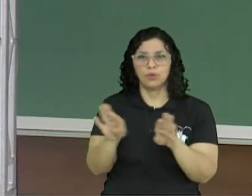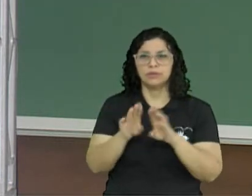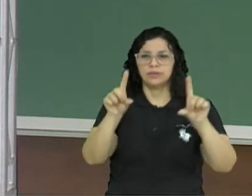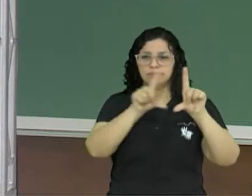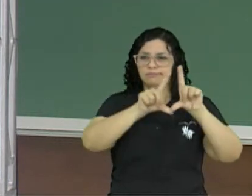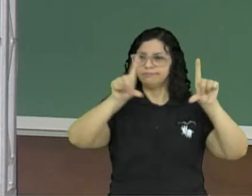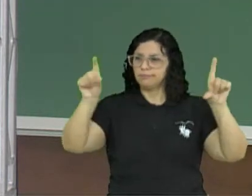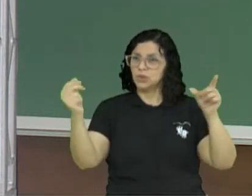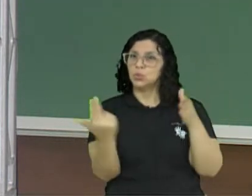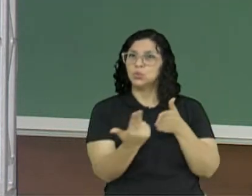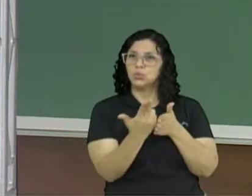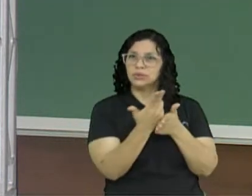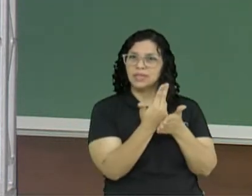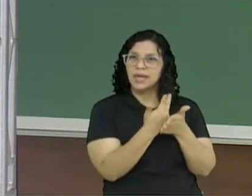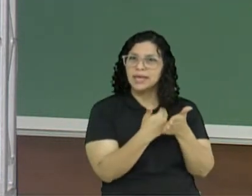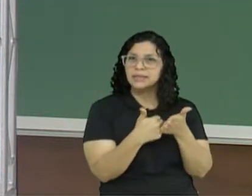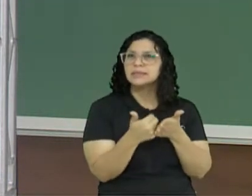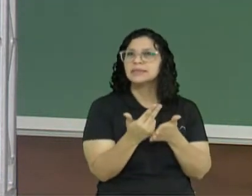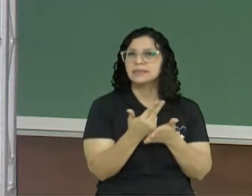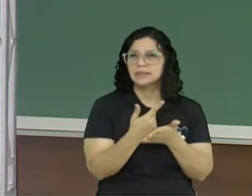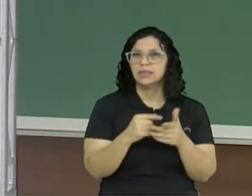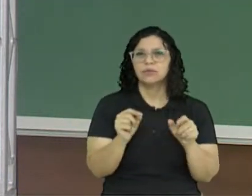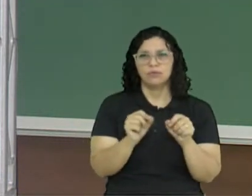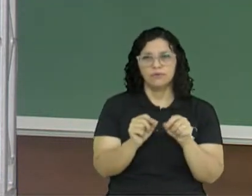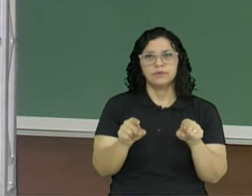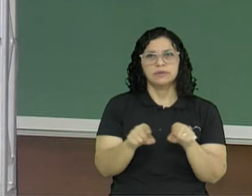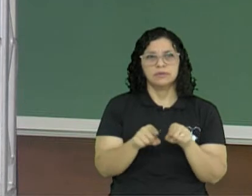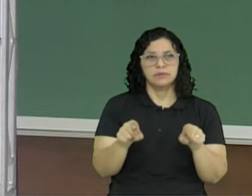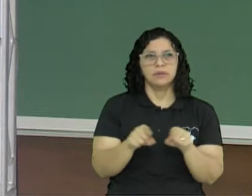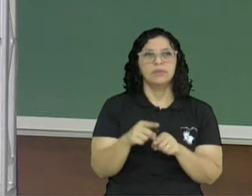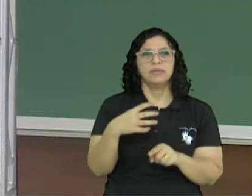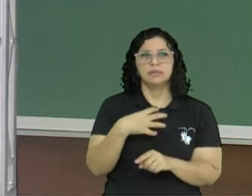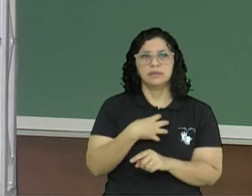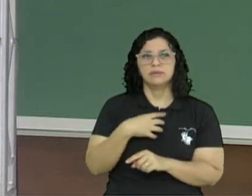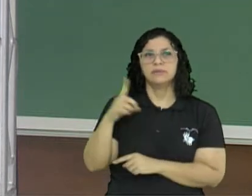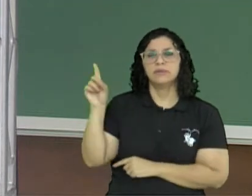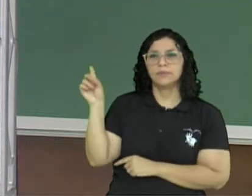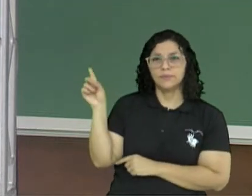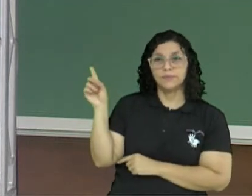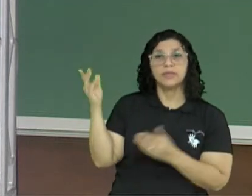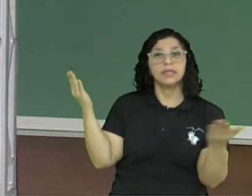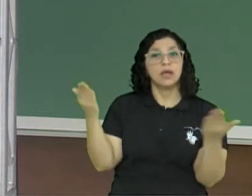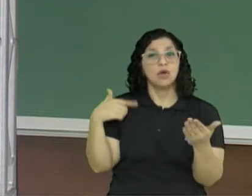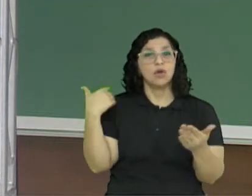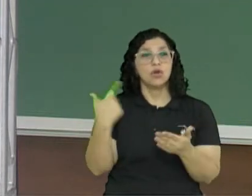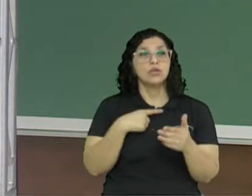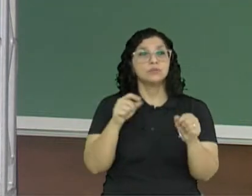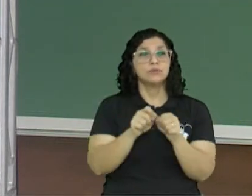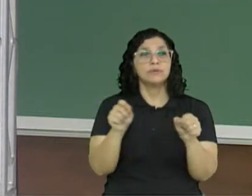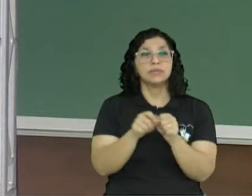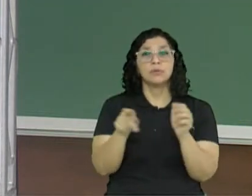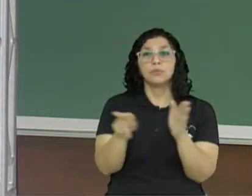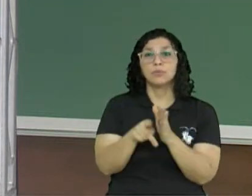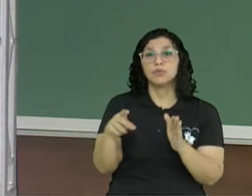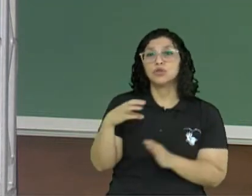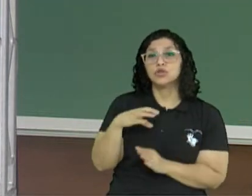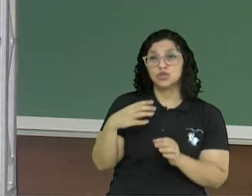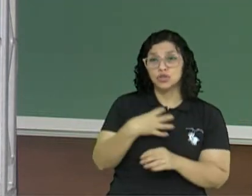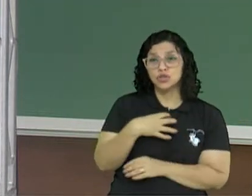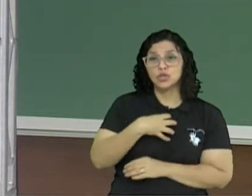escreveu, fez uma representação geométrica, uma representação fracionária e agora a gente vai fazer uma